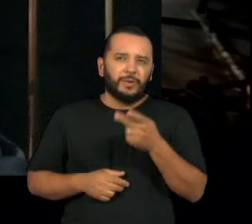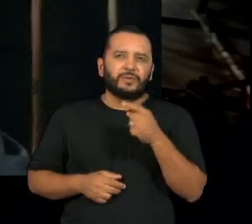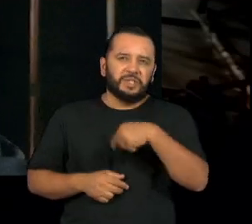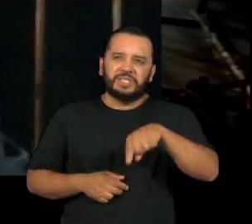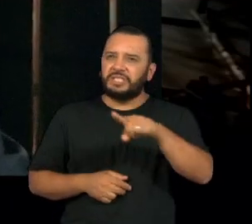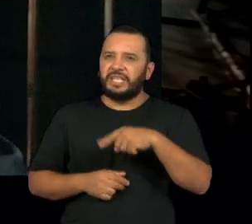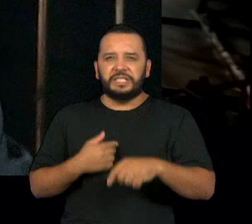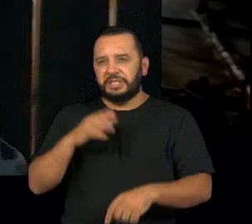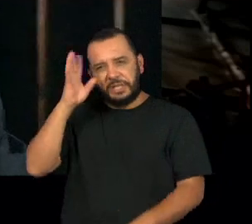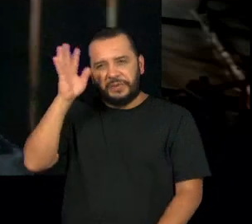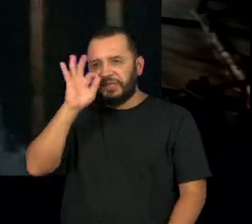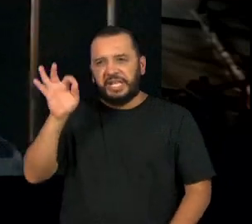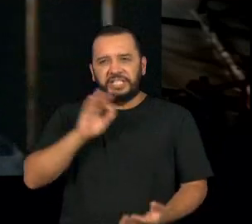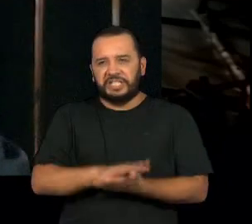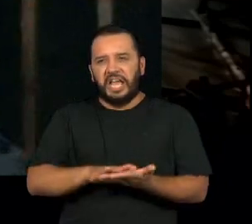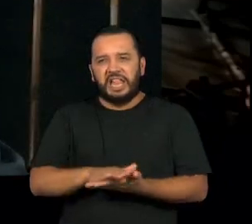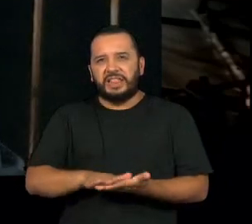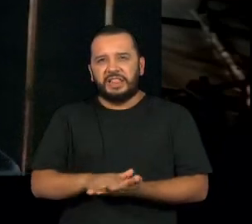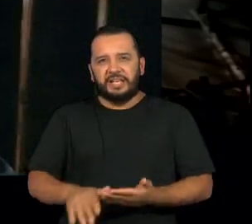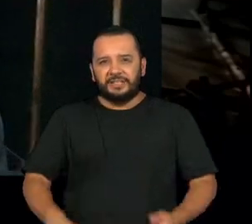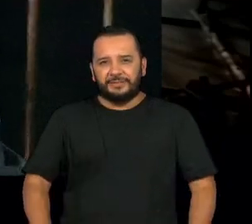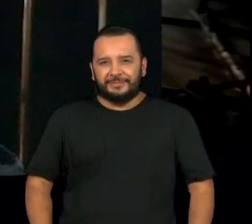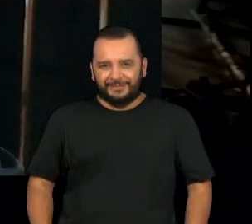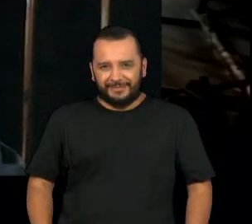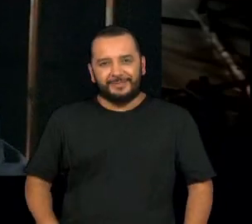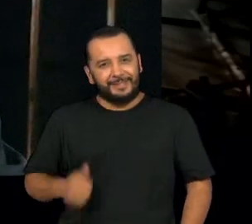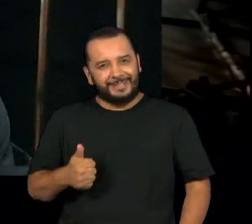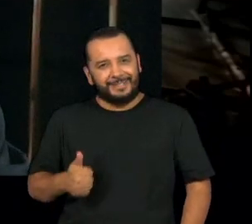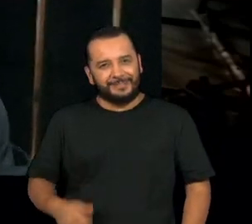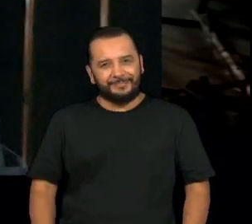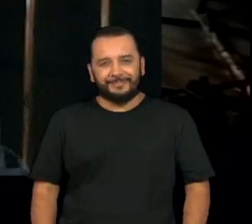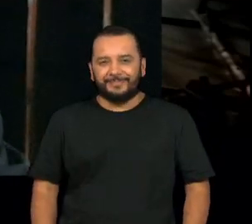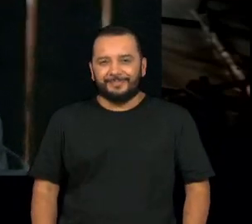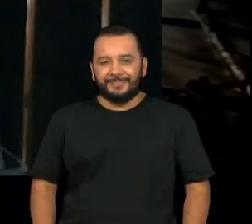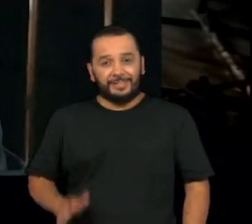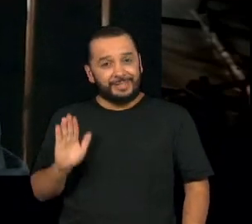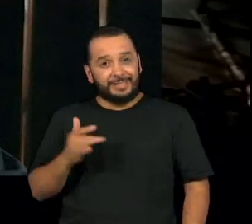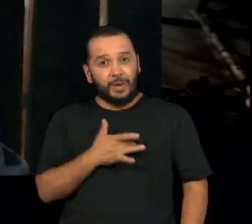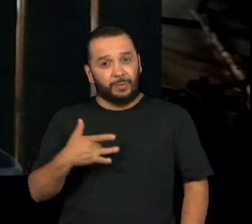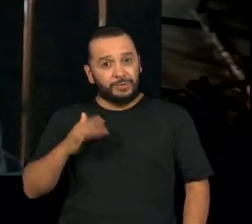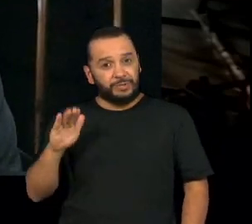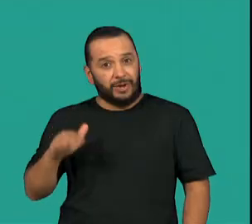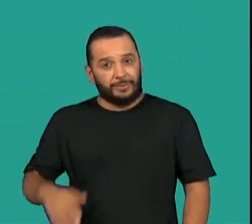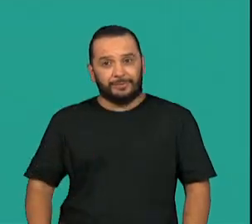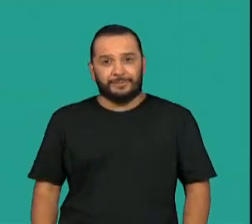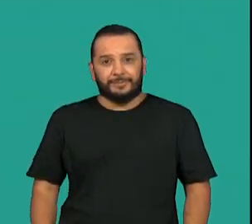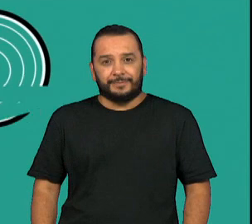vocês não entendem nada. Valeu. Saúde. Tchau.